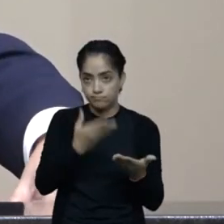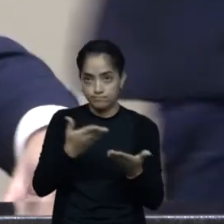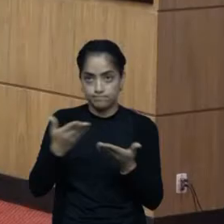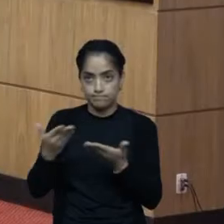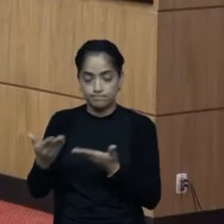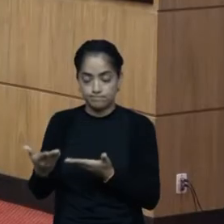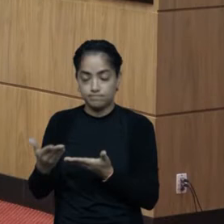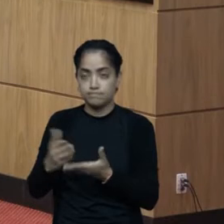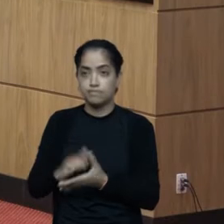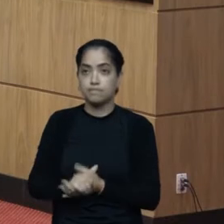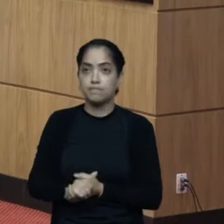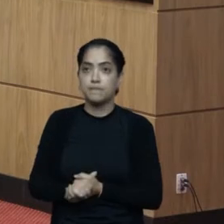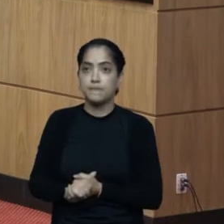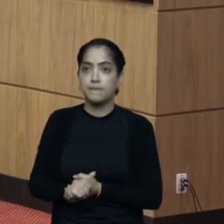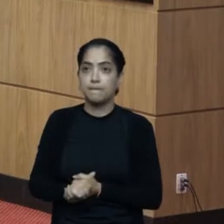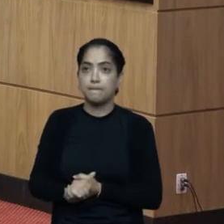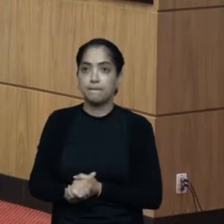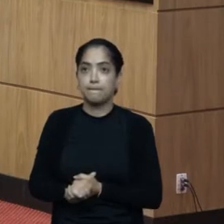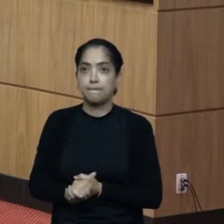muito bem-vindo.